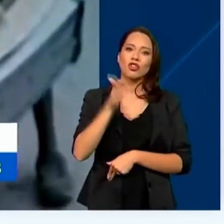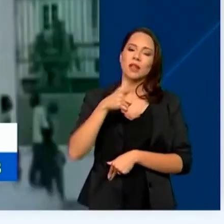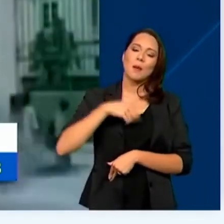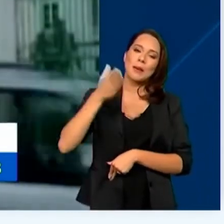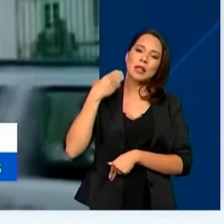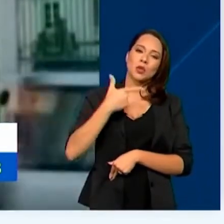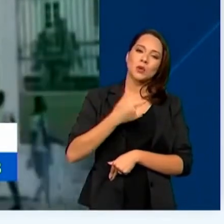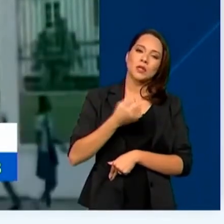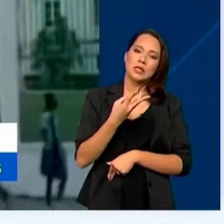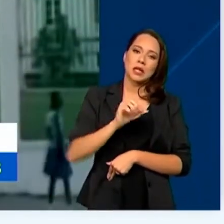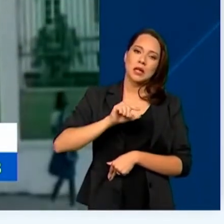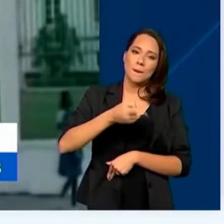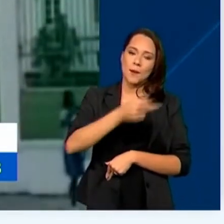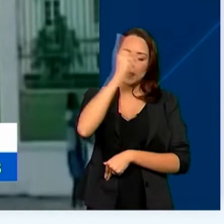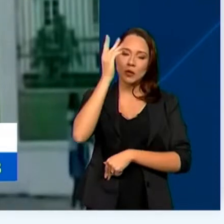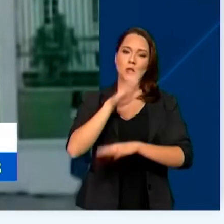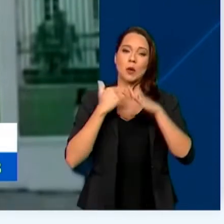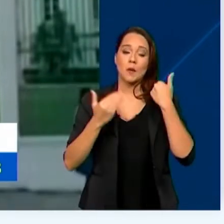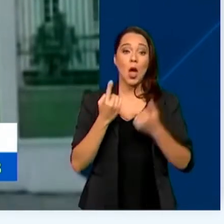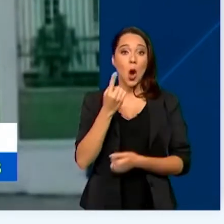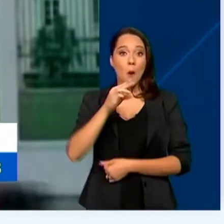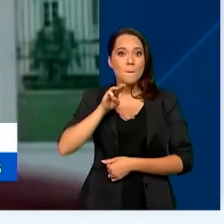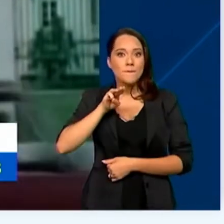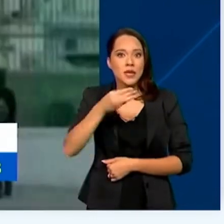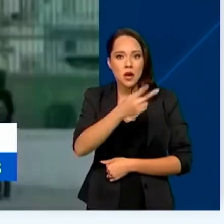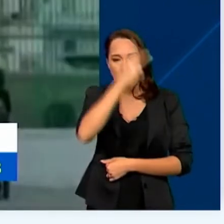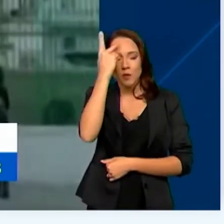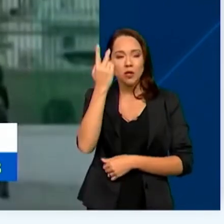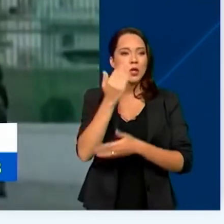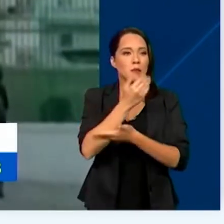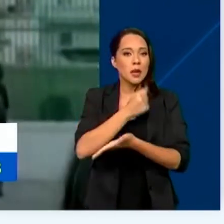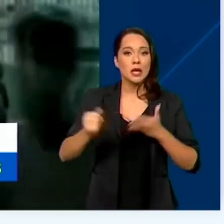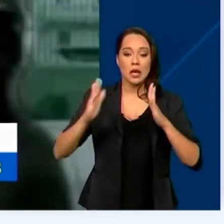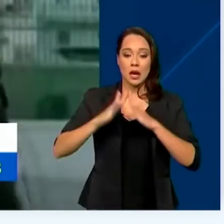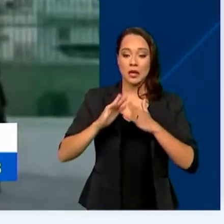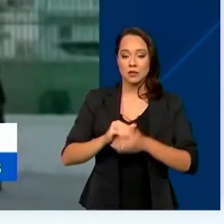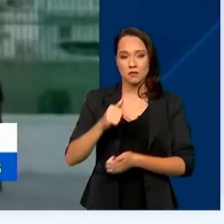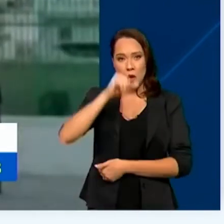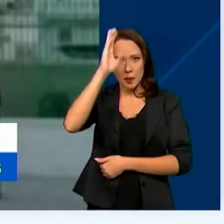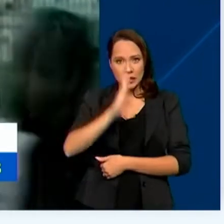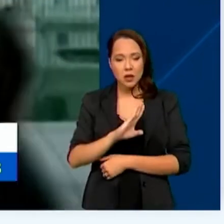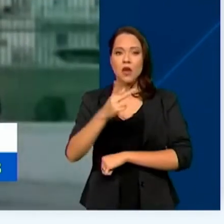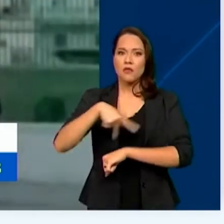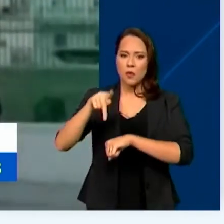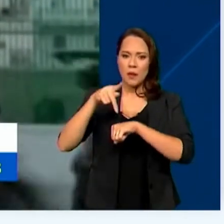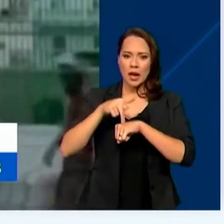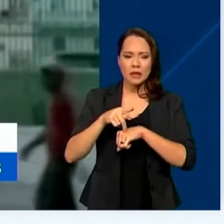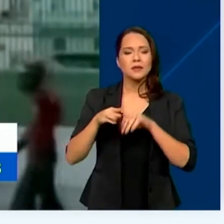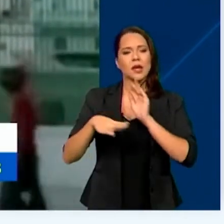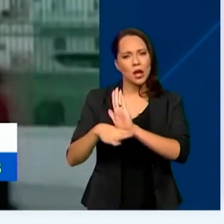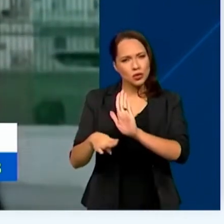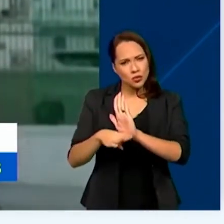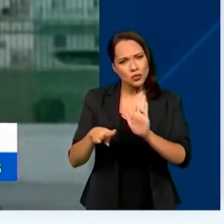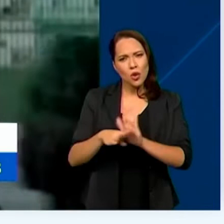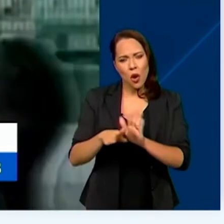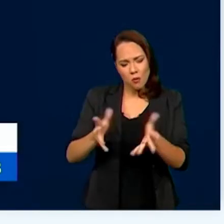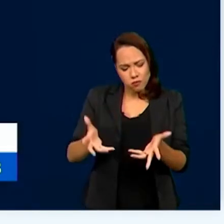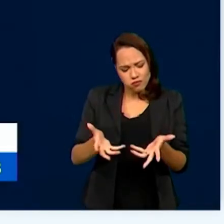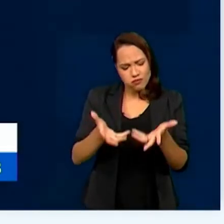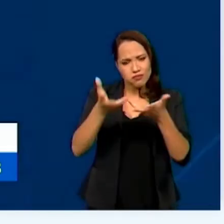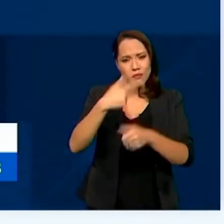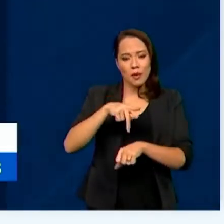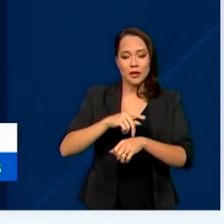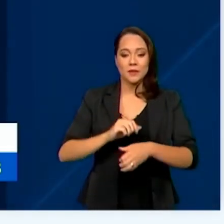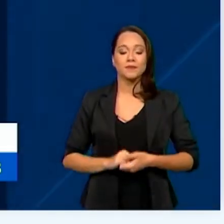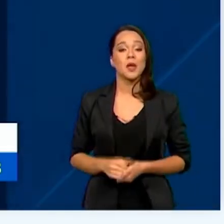230 mil mortos e 1 milhão de desabrigados. O Brasil foi um dos países que ajudou na reconstrução.